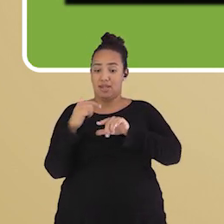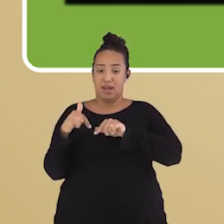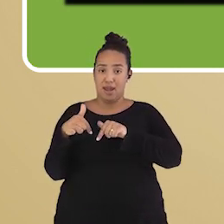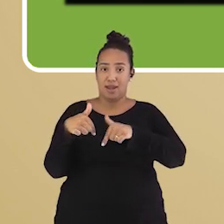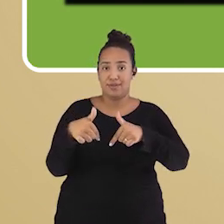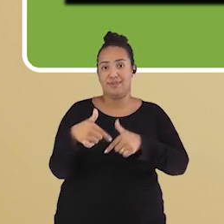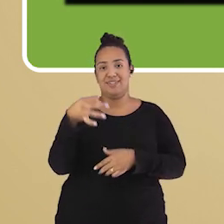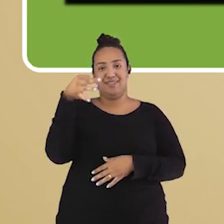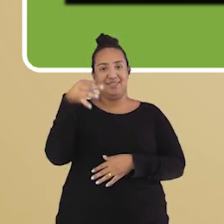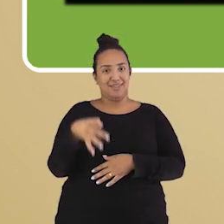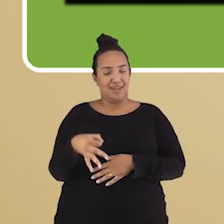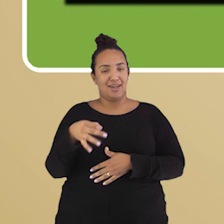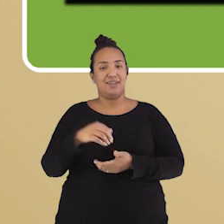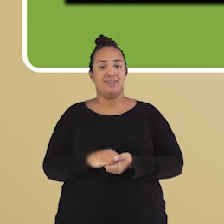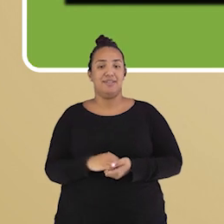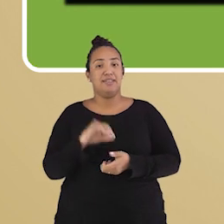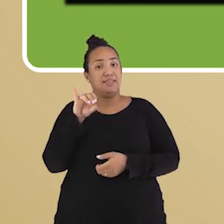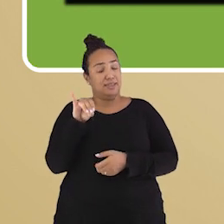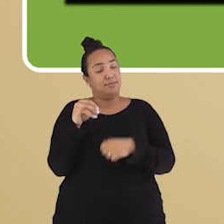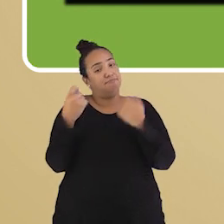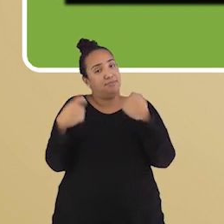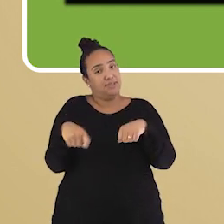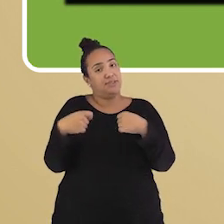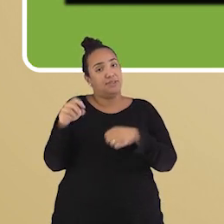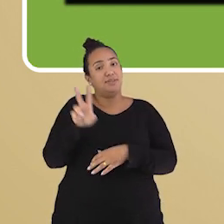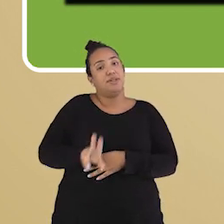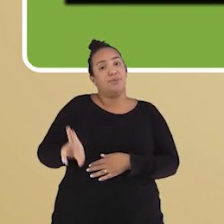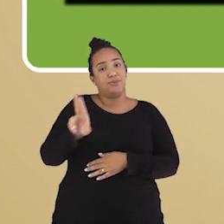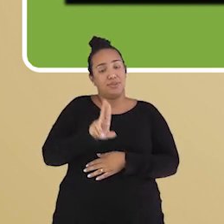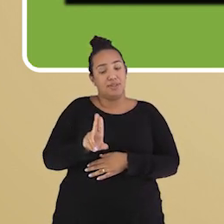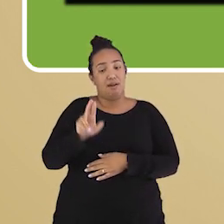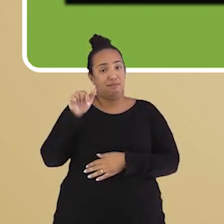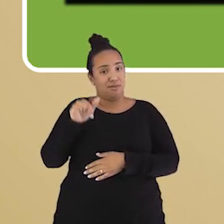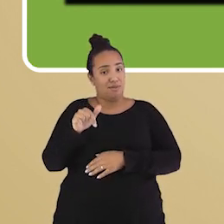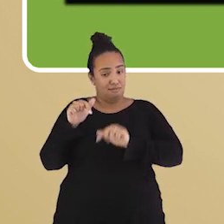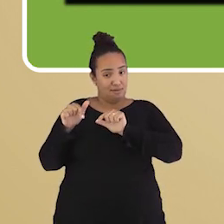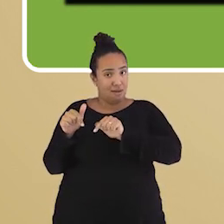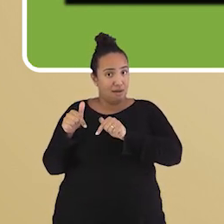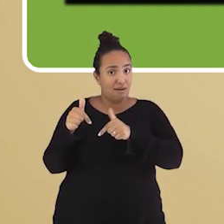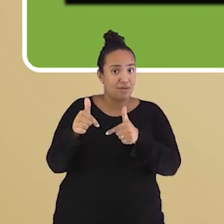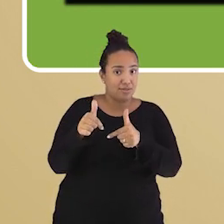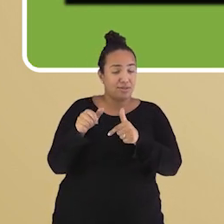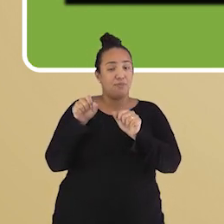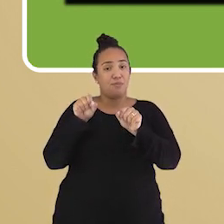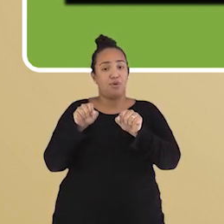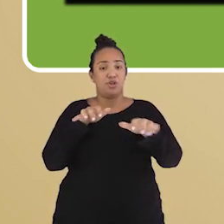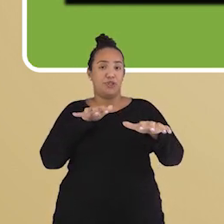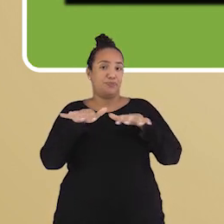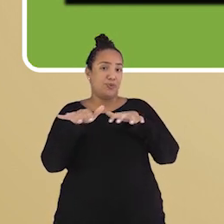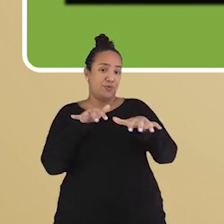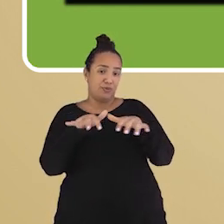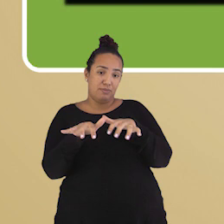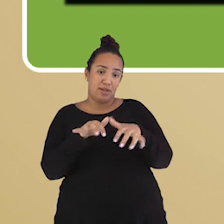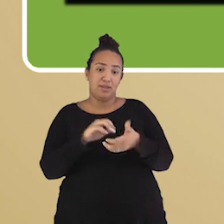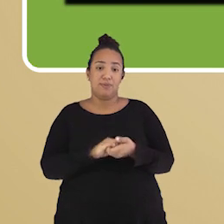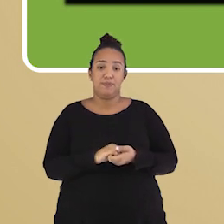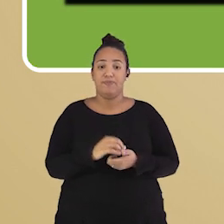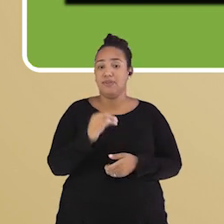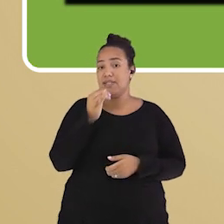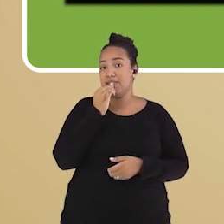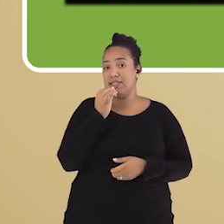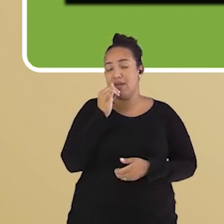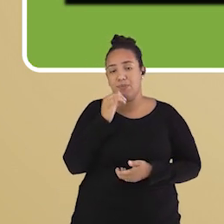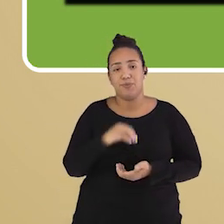respostas adequadas. Caso sejam necessárias, essas respostas podem ser os movimentos, como